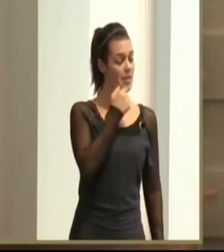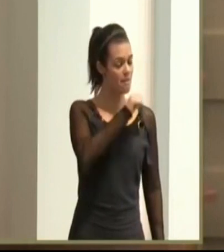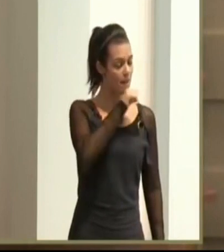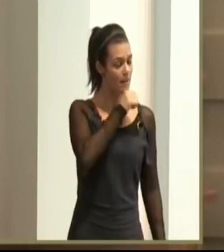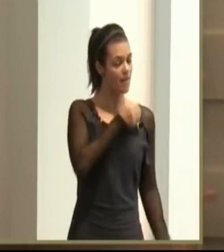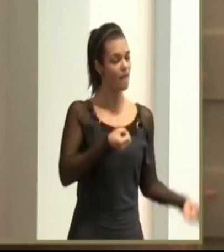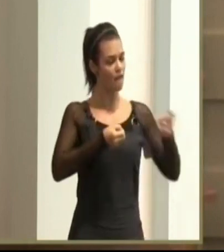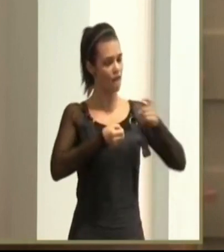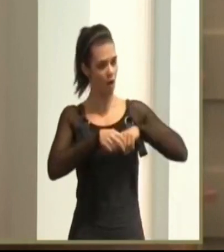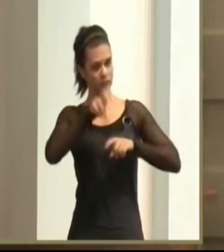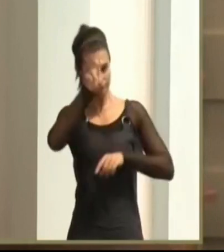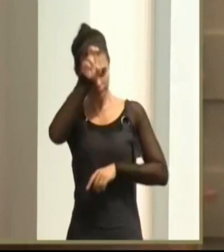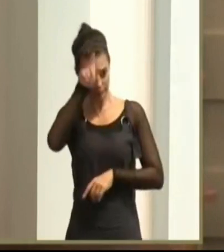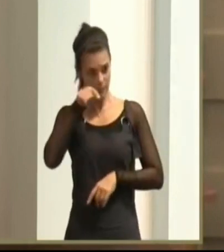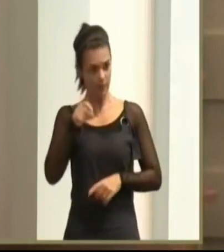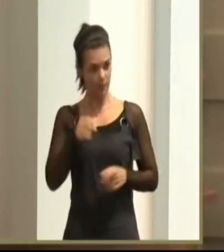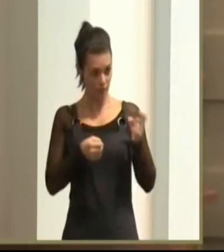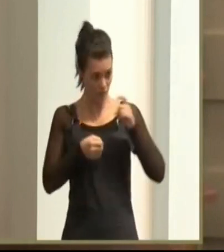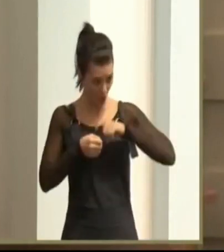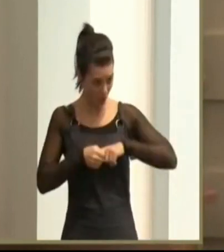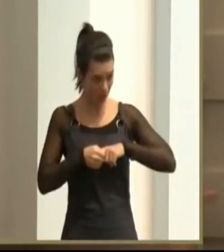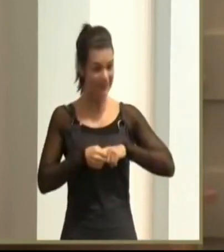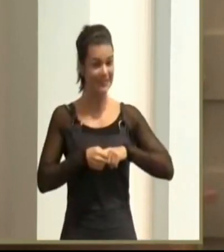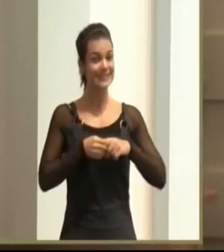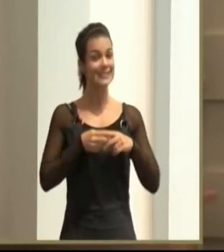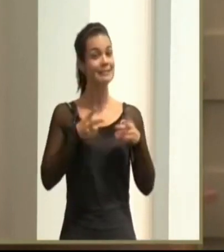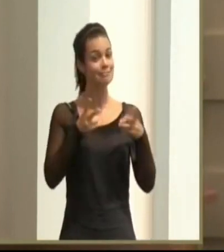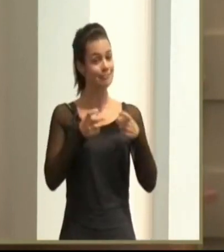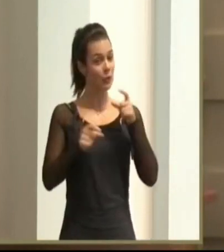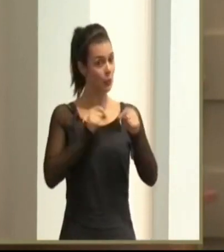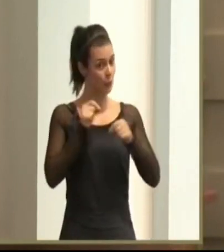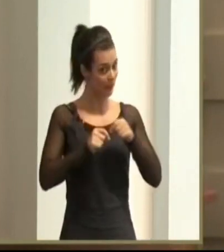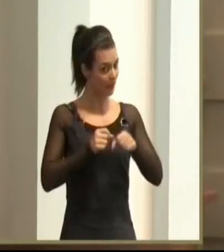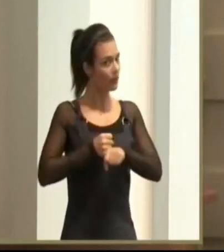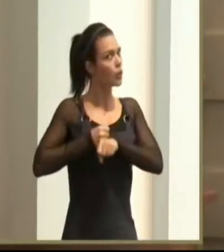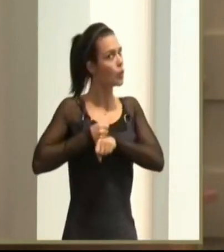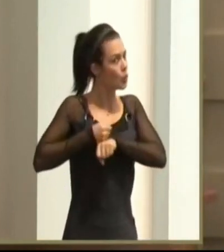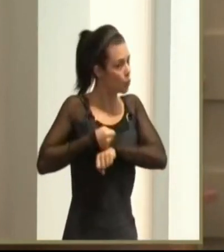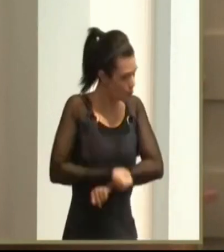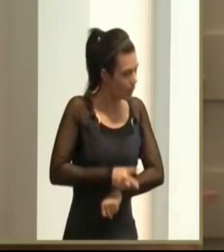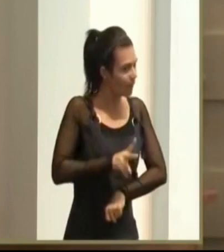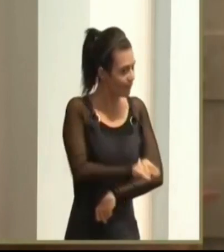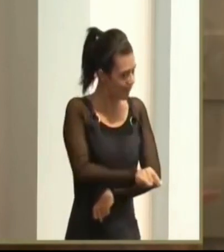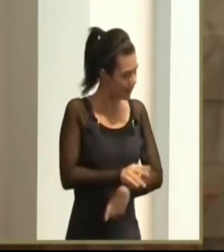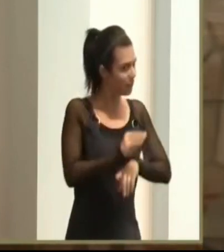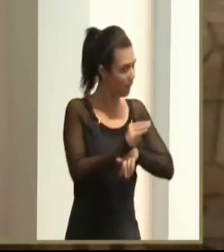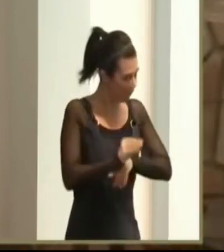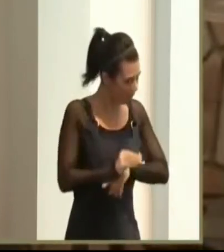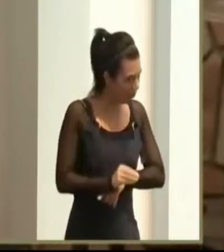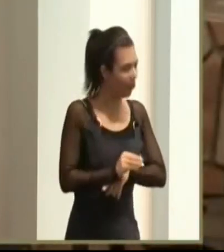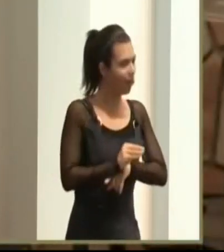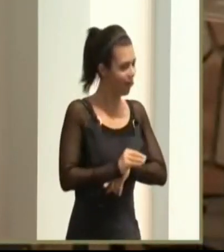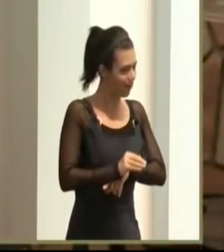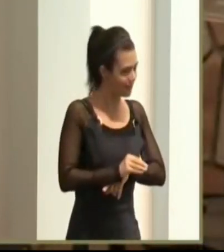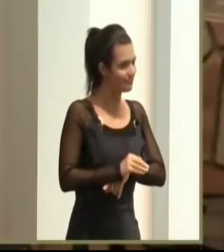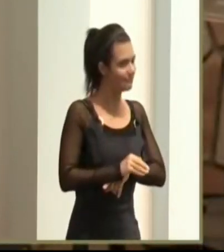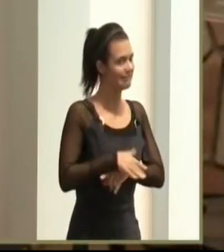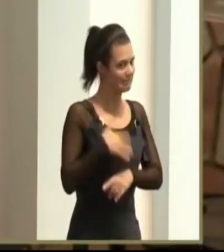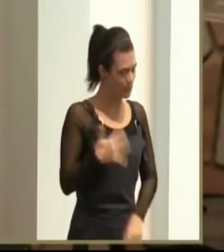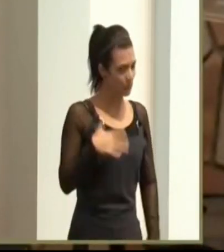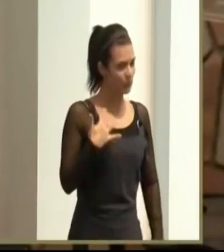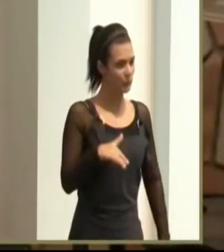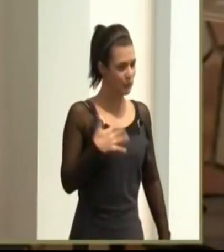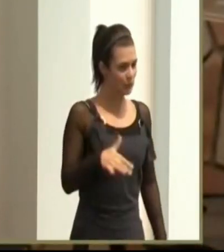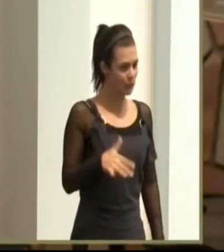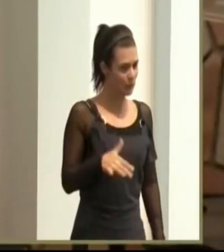que a trajetória será uma trajetória longa, árdua. Assim nós iniciamos o sofrimento de Cristo, que não